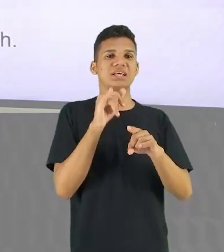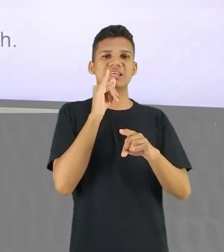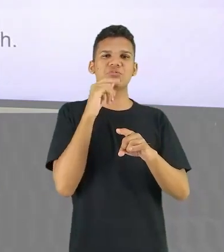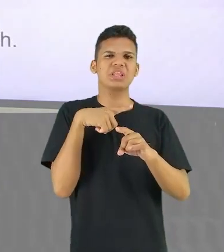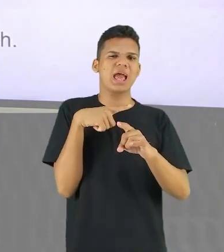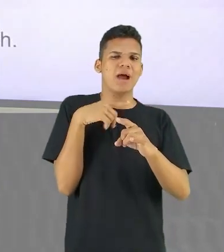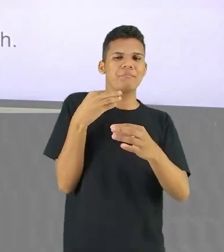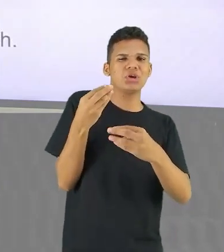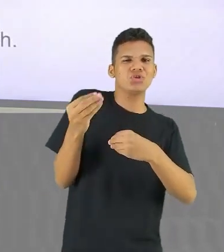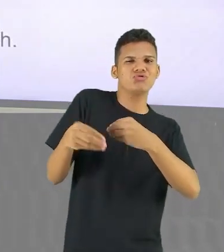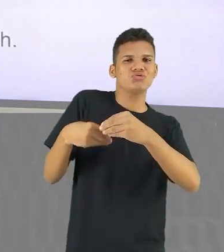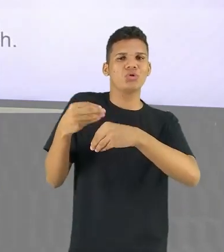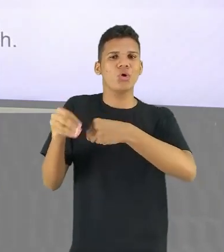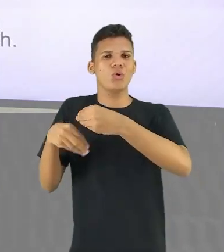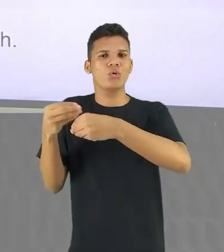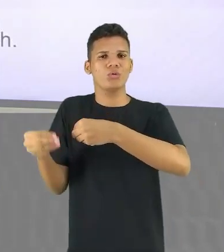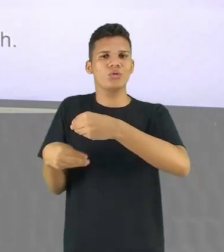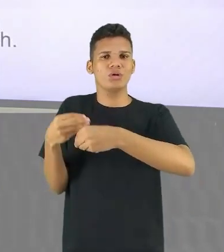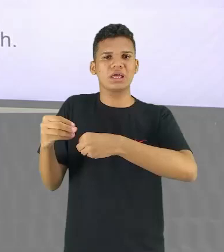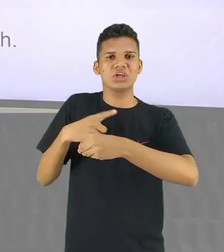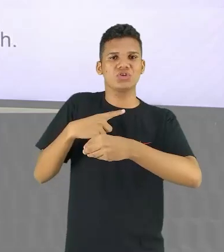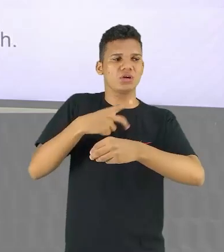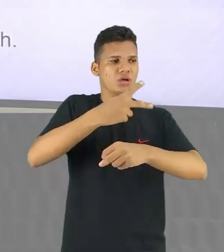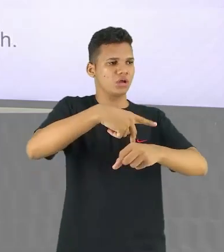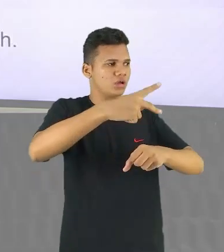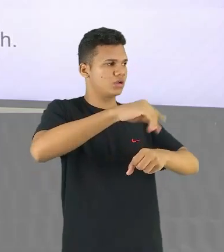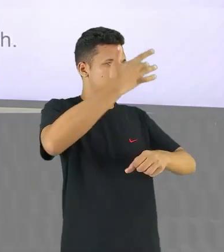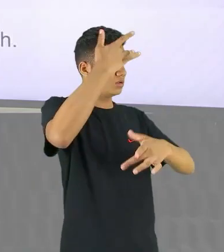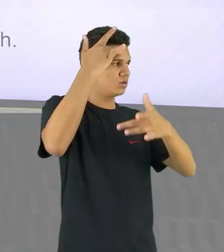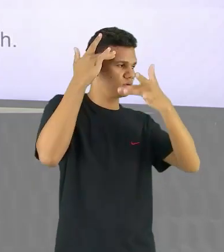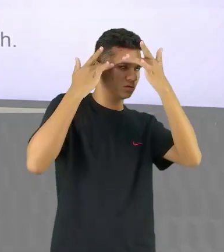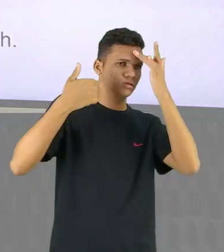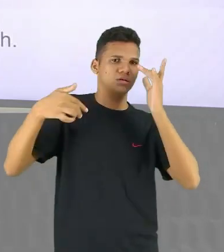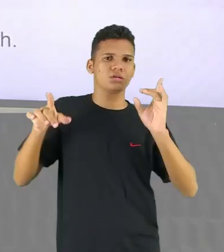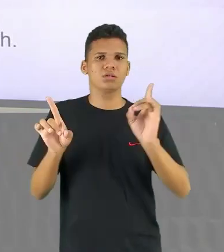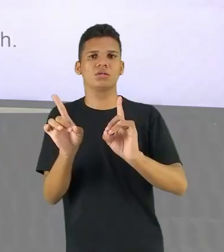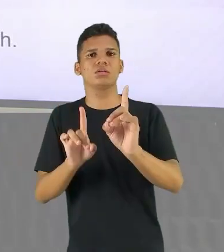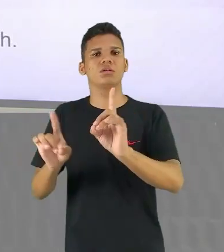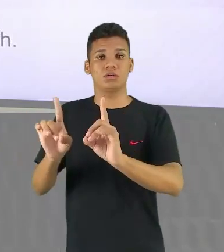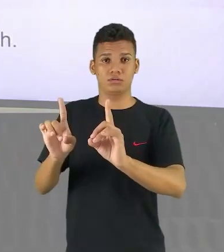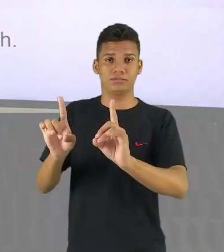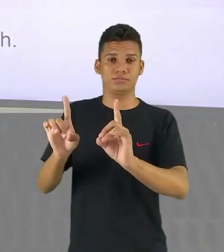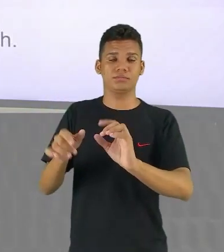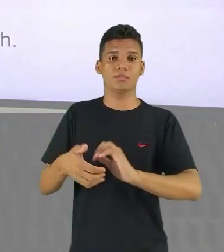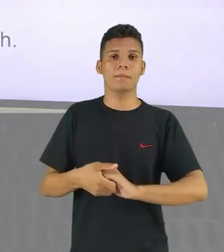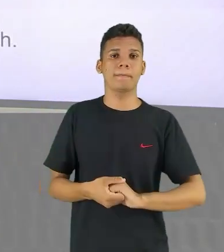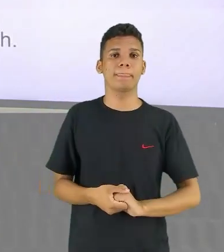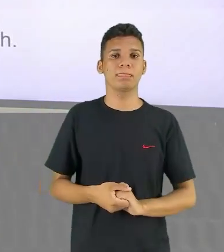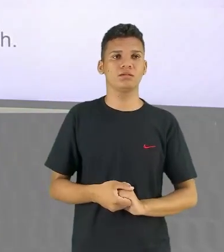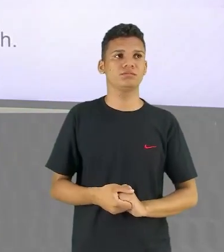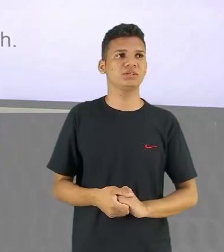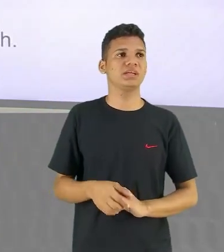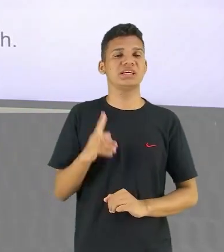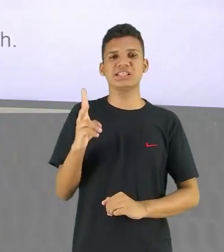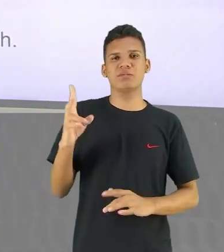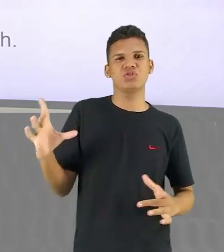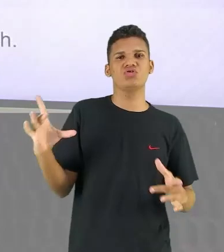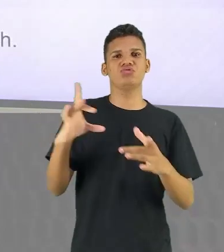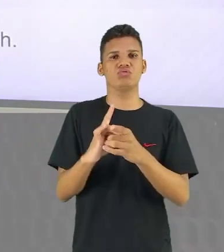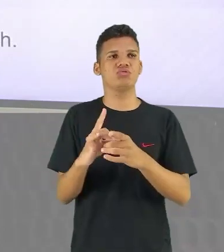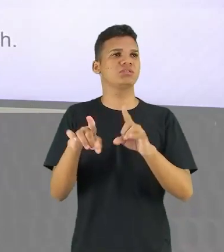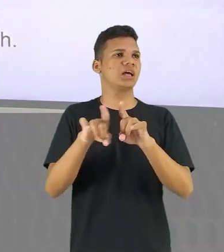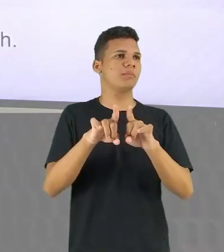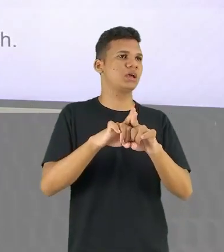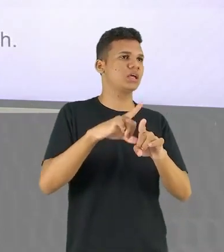pouquinho de indianos, de malaios, de bósnios, de iraques, de bangladeshes, junto com